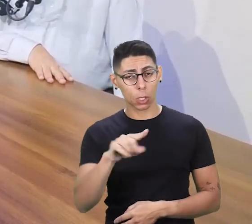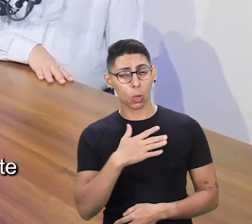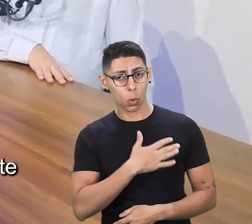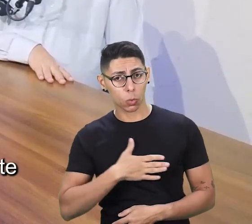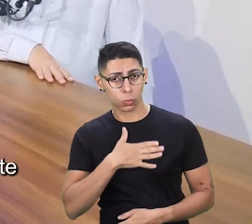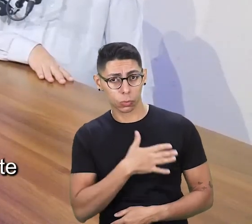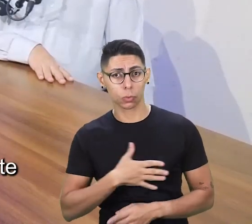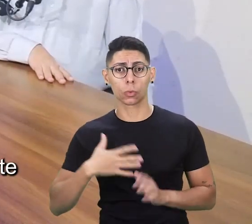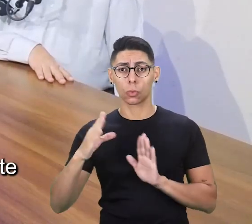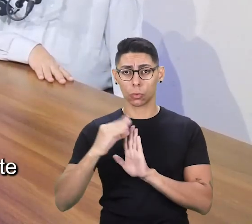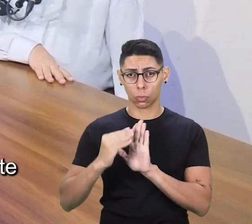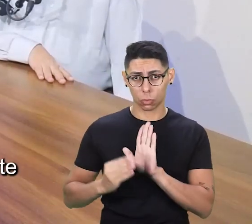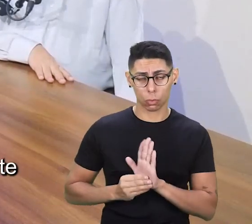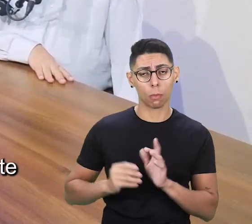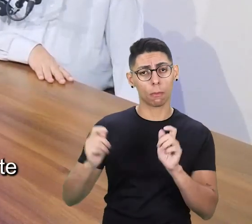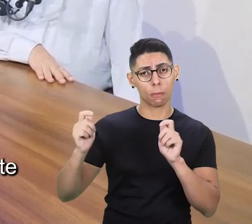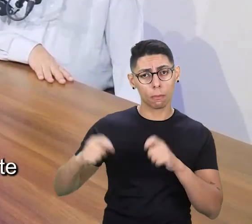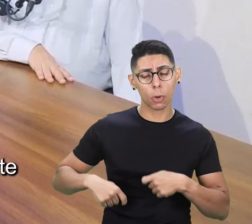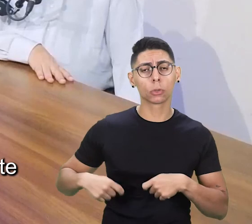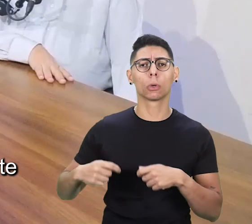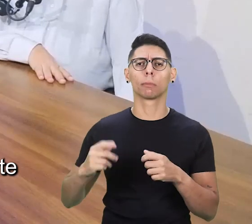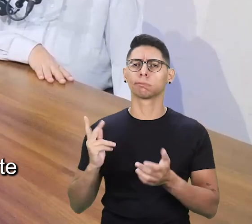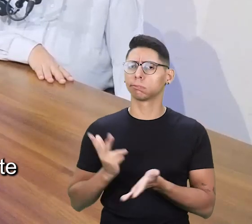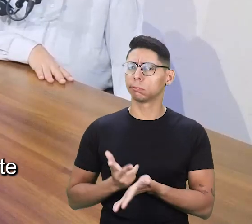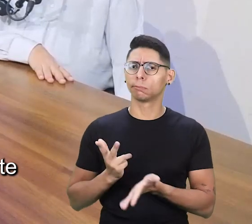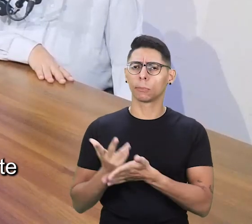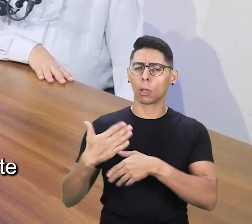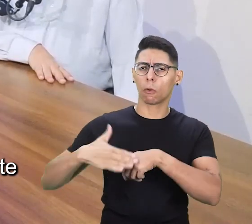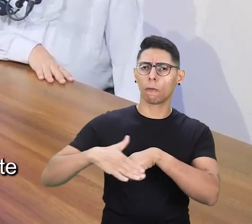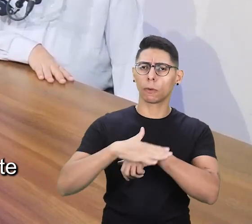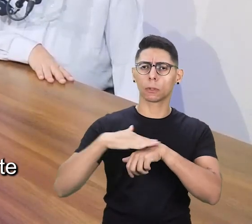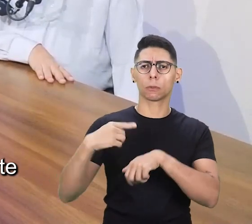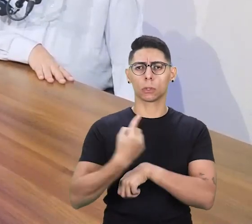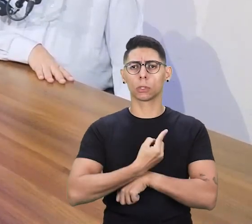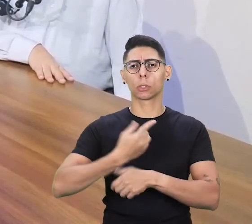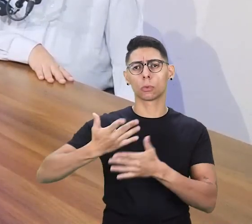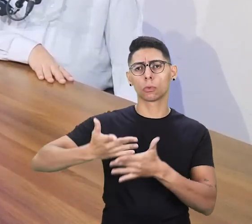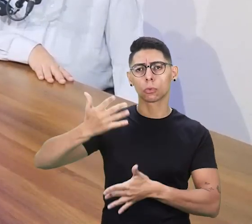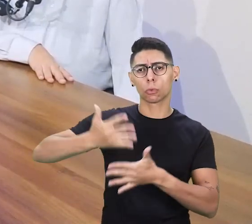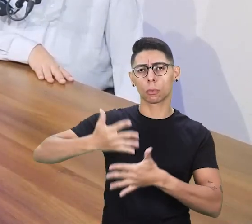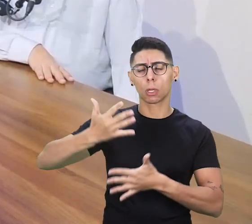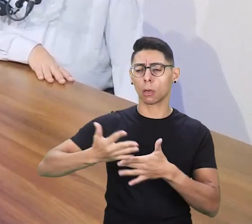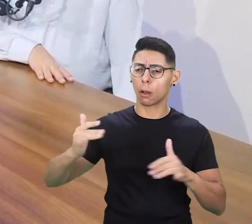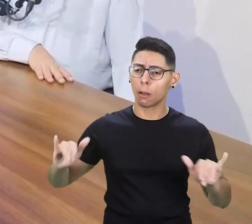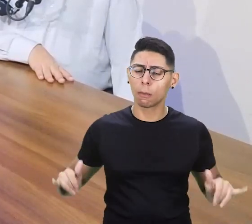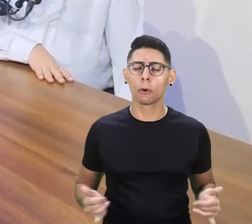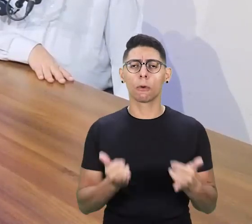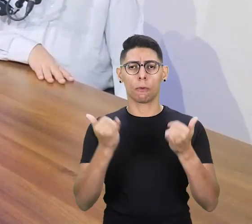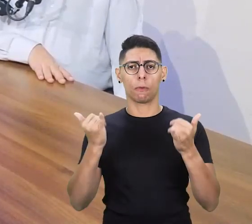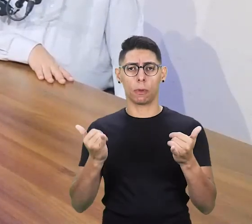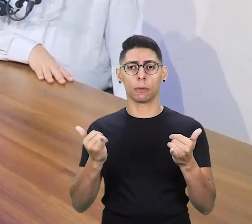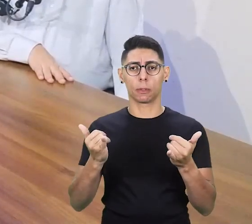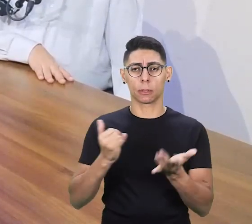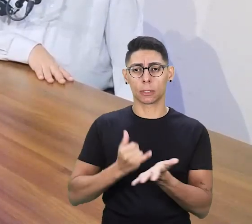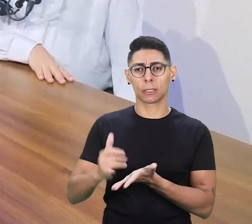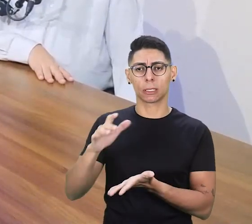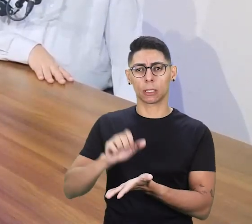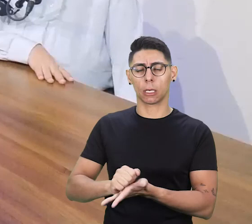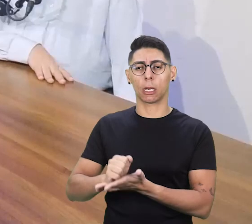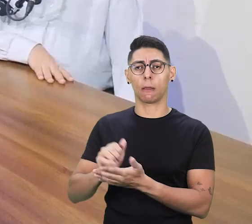conteúdo, você continua conversando com a gente aí nos comentários. Aproveita, se inscreve no nosso canal e